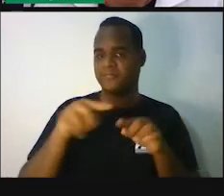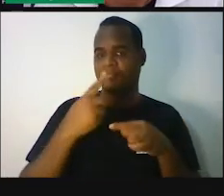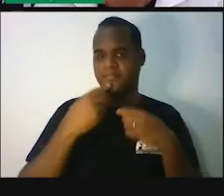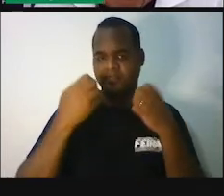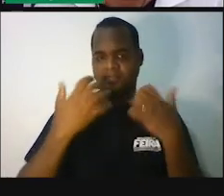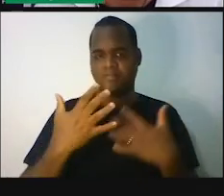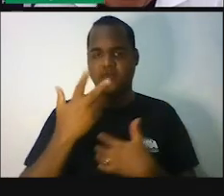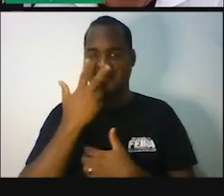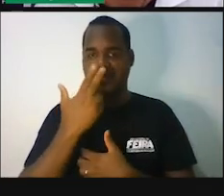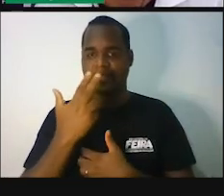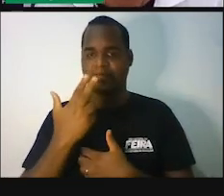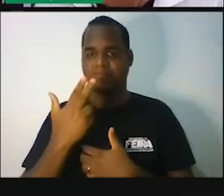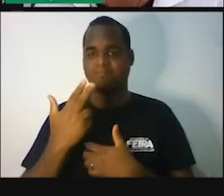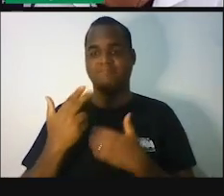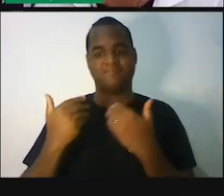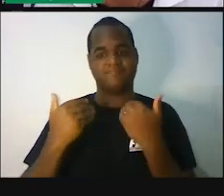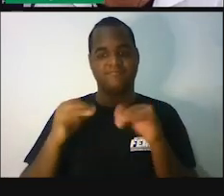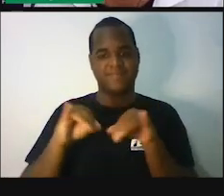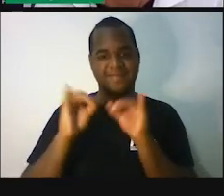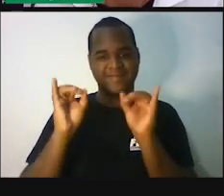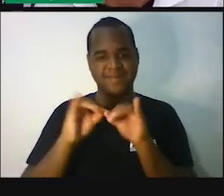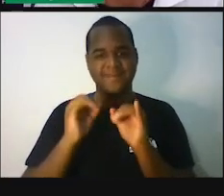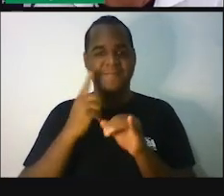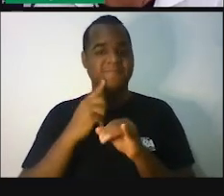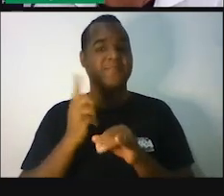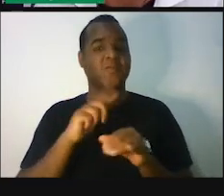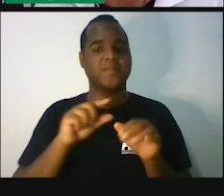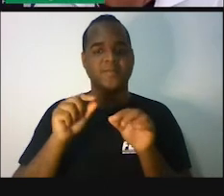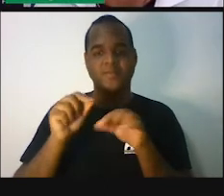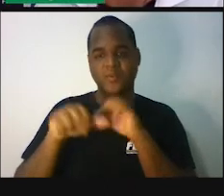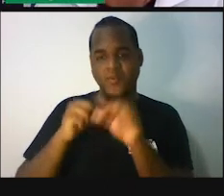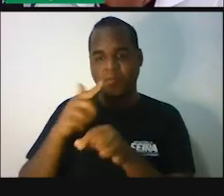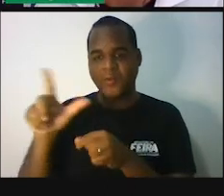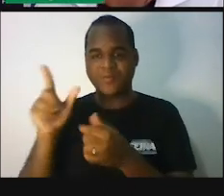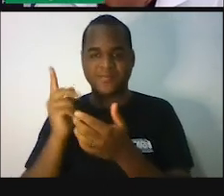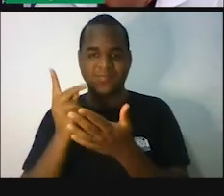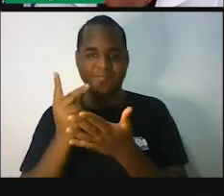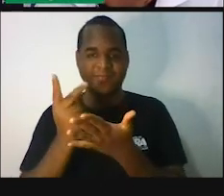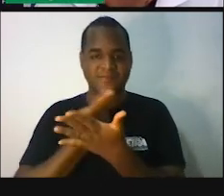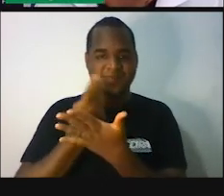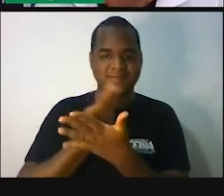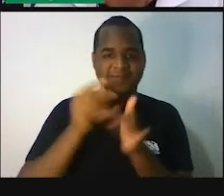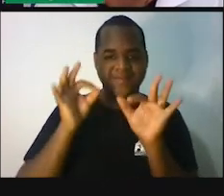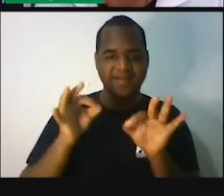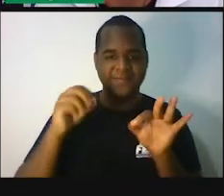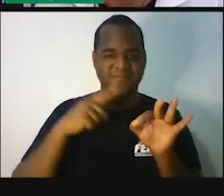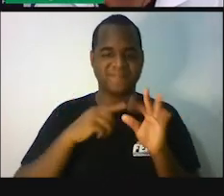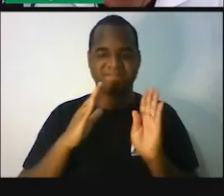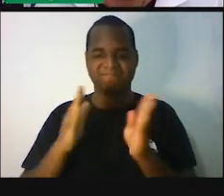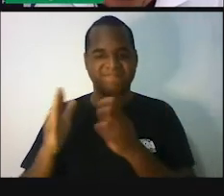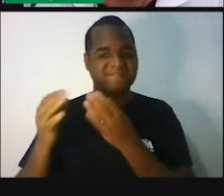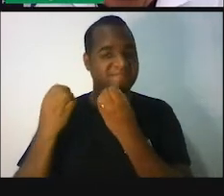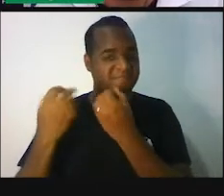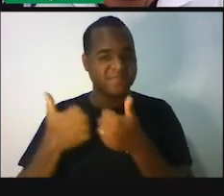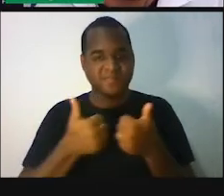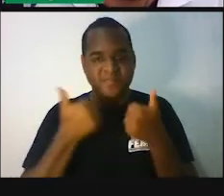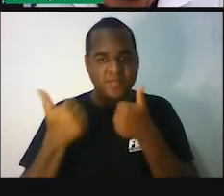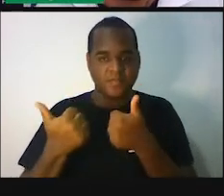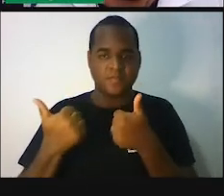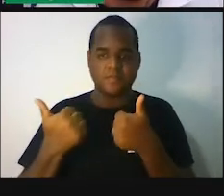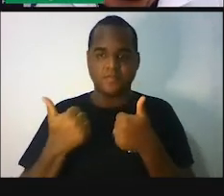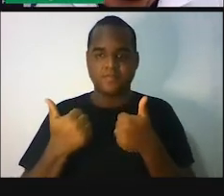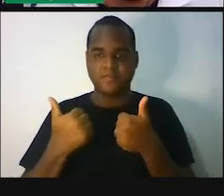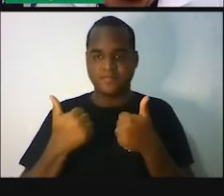besteirinha aqui, mas eu corrijo. Aí, corrigido. Tá vendo? Pronto.